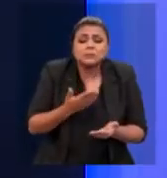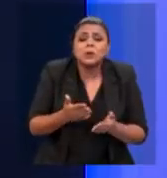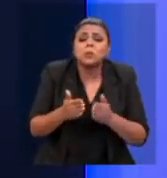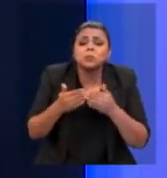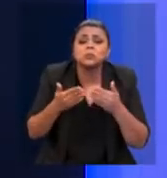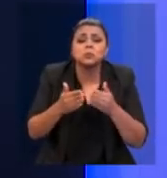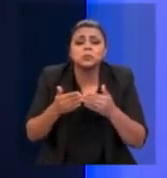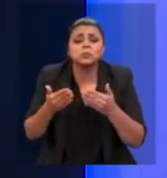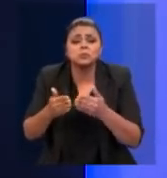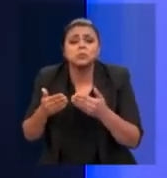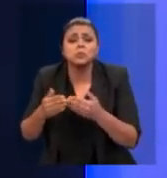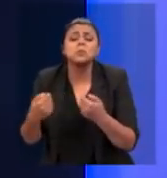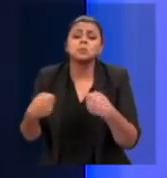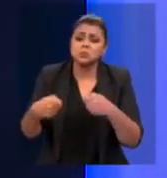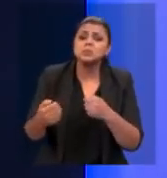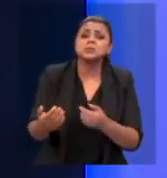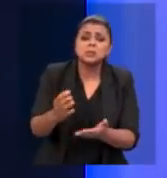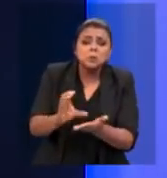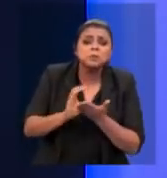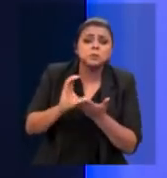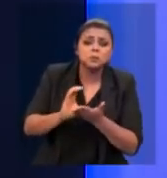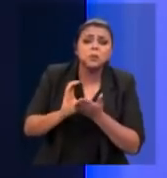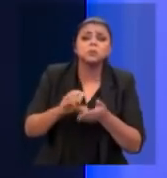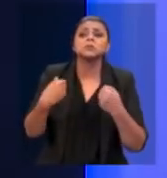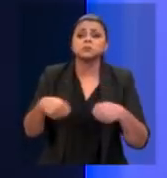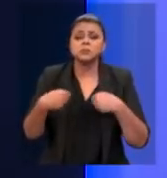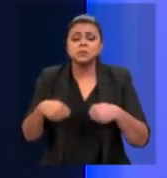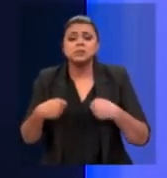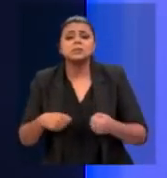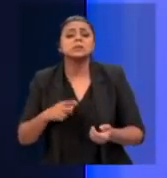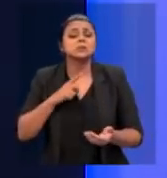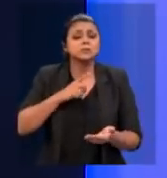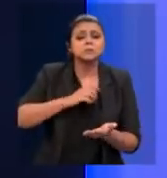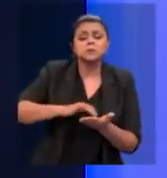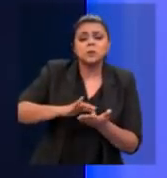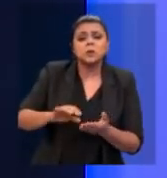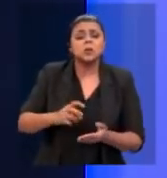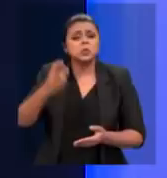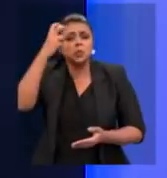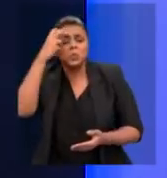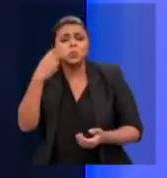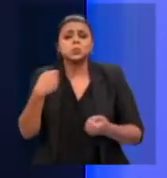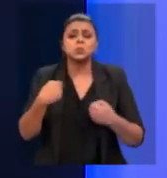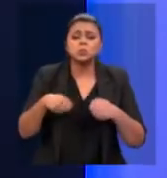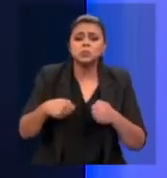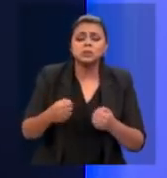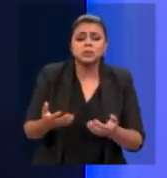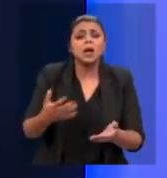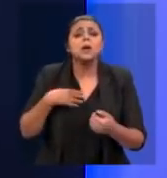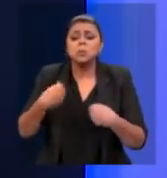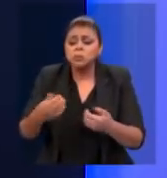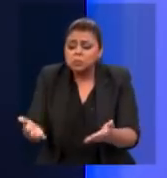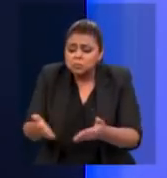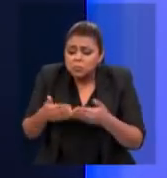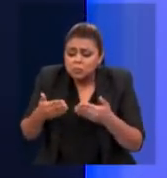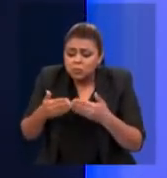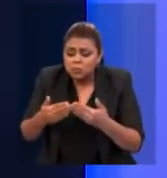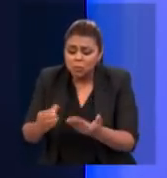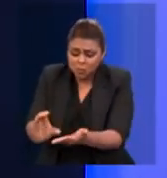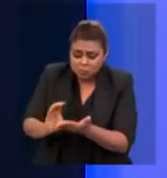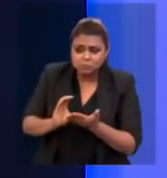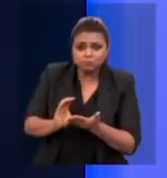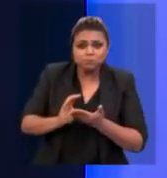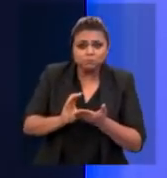de deus às gestões anteriores as secretarias de cultura é para financiarem projetos que é